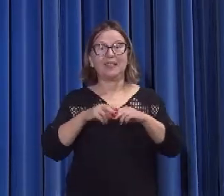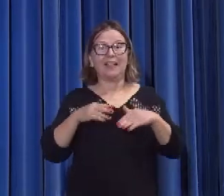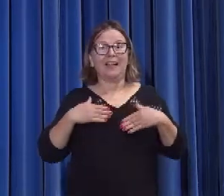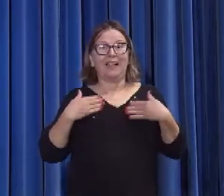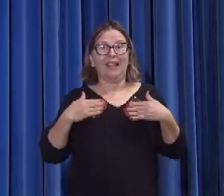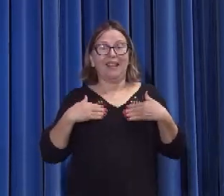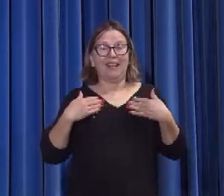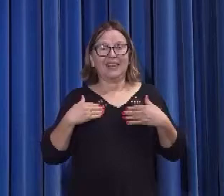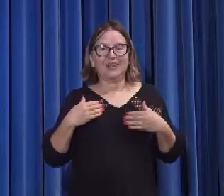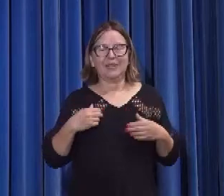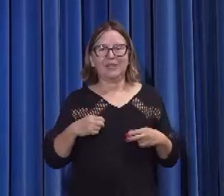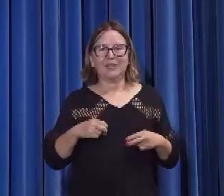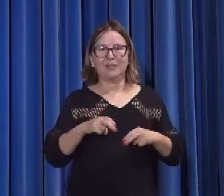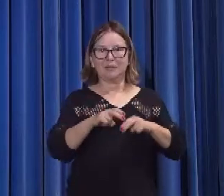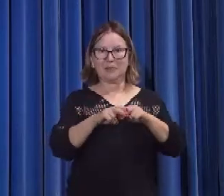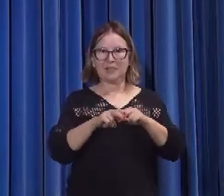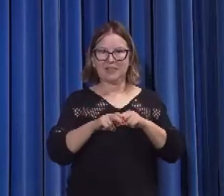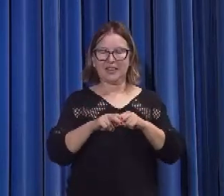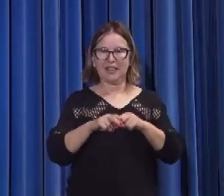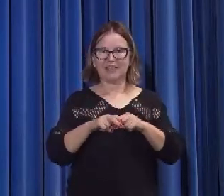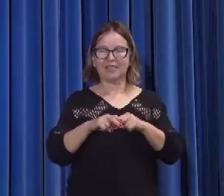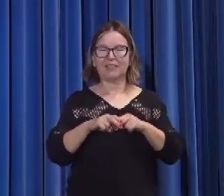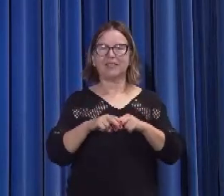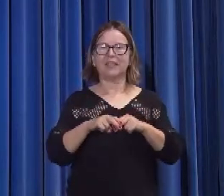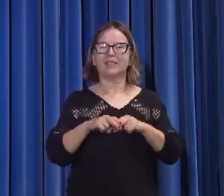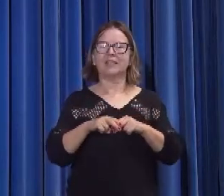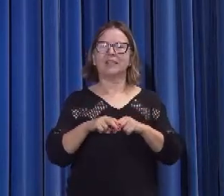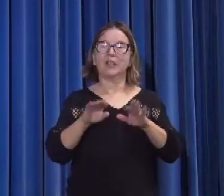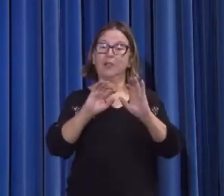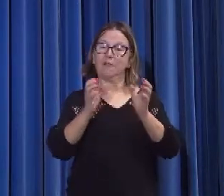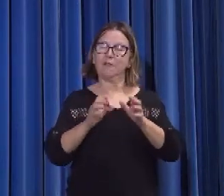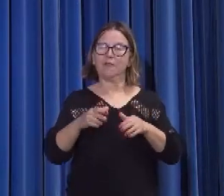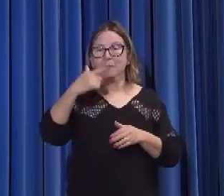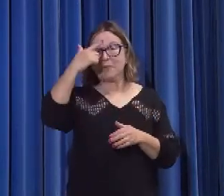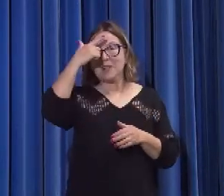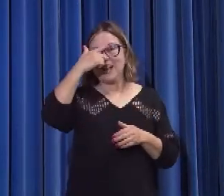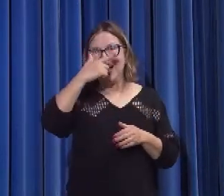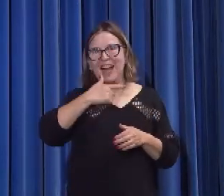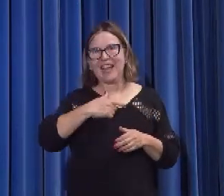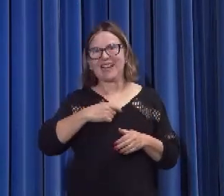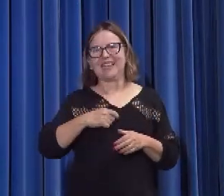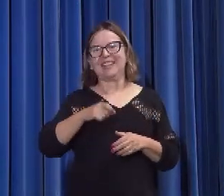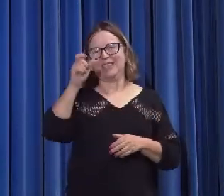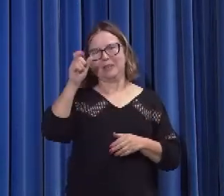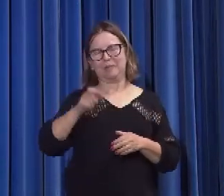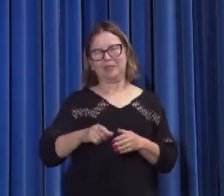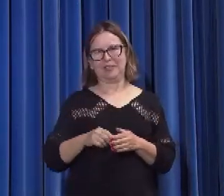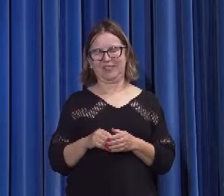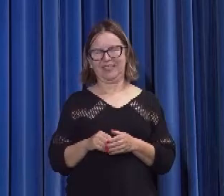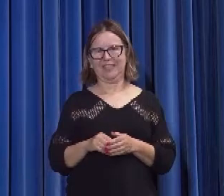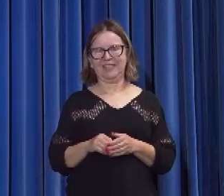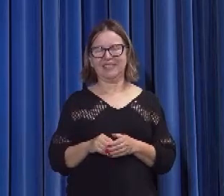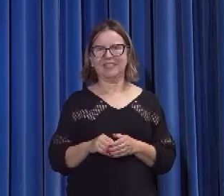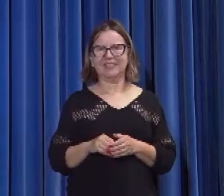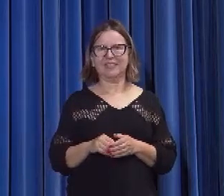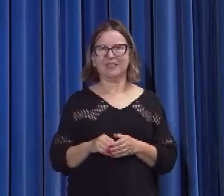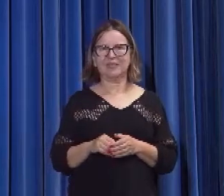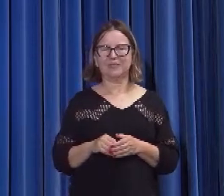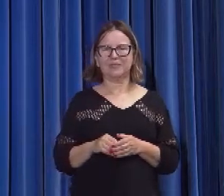pessoa que as suporta. Nessa passagem, vemos novamente a perseverança no processo de